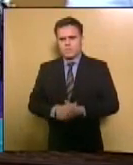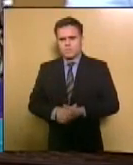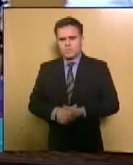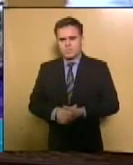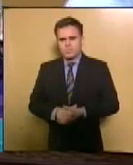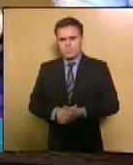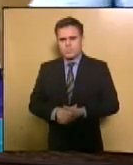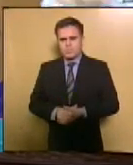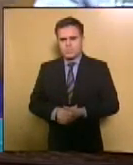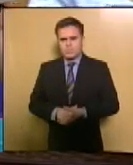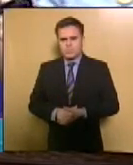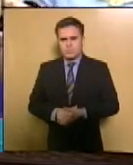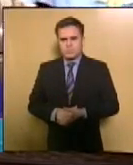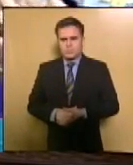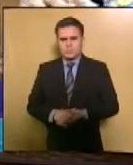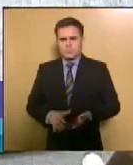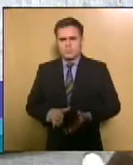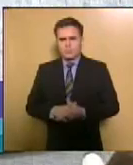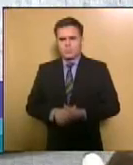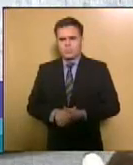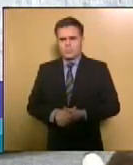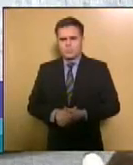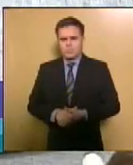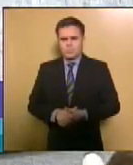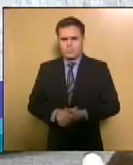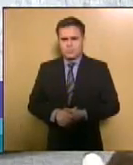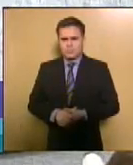é eu não sei mexer nisso não tô